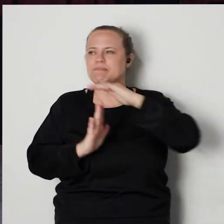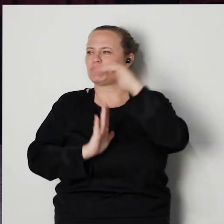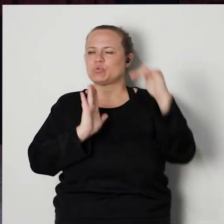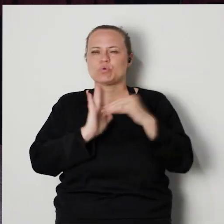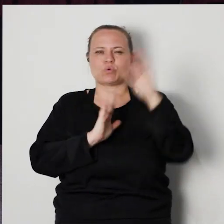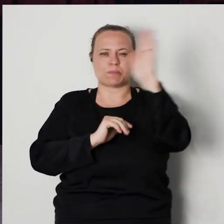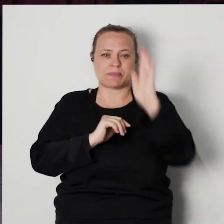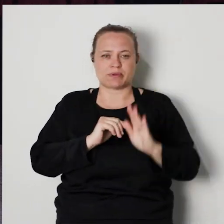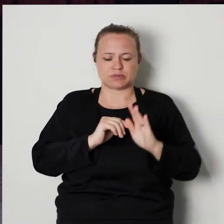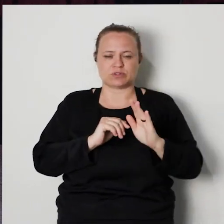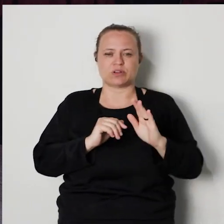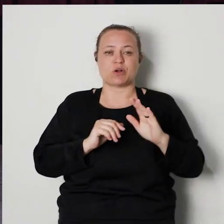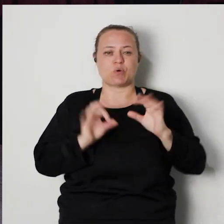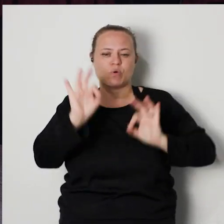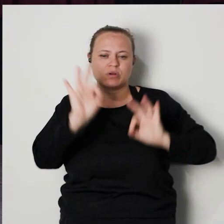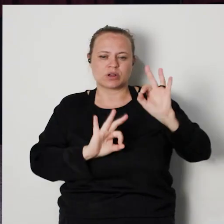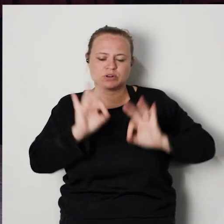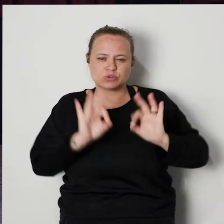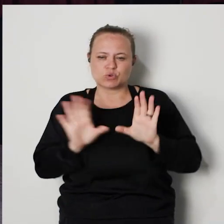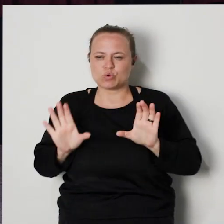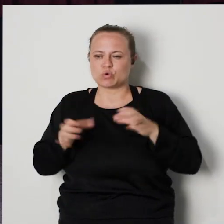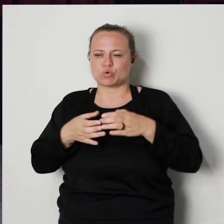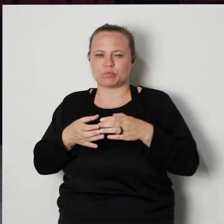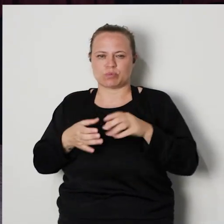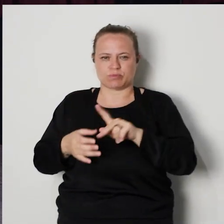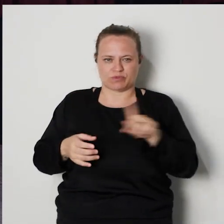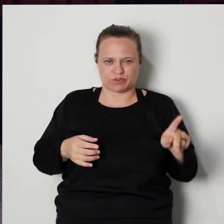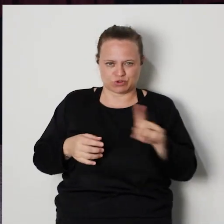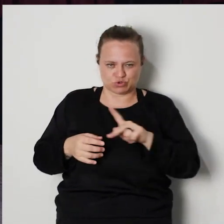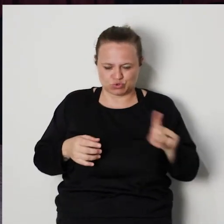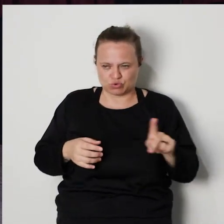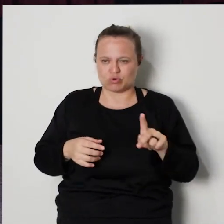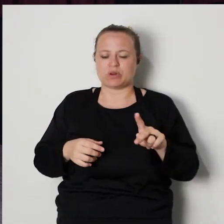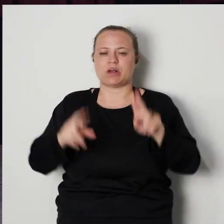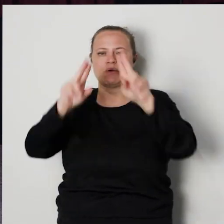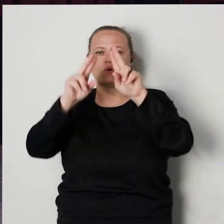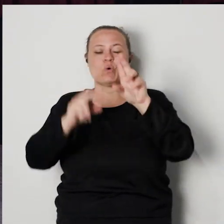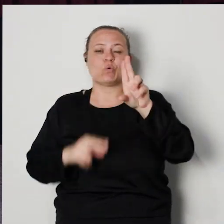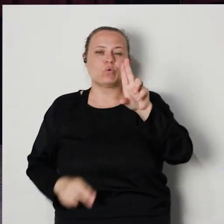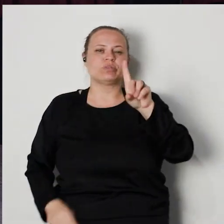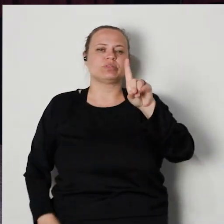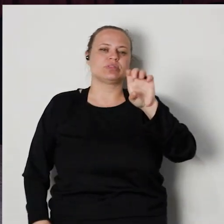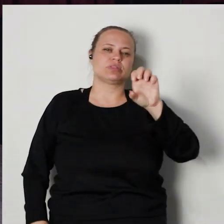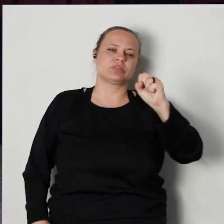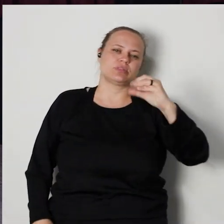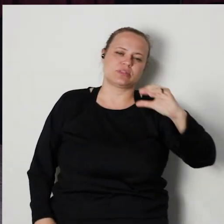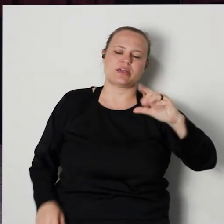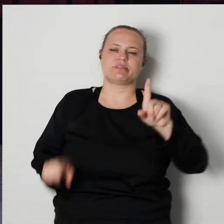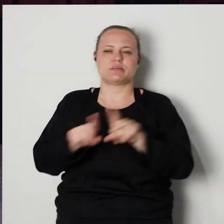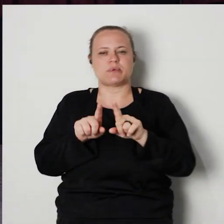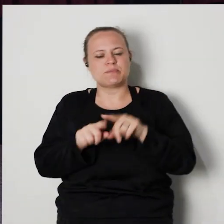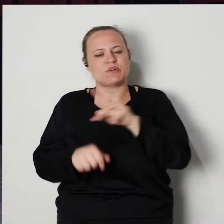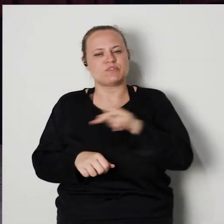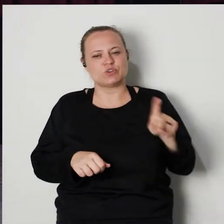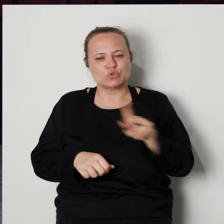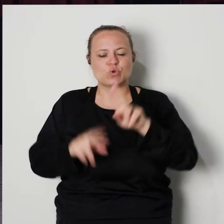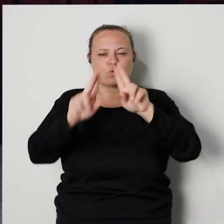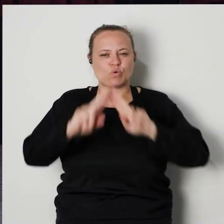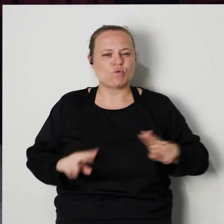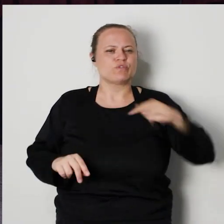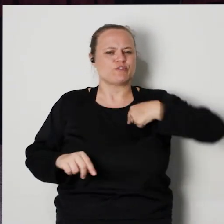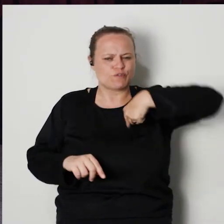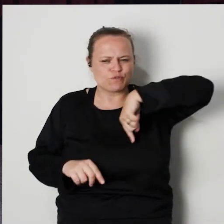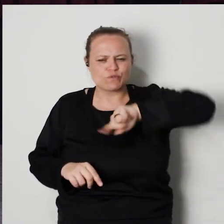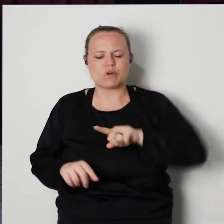mas Mato Grosso do Sul, Goiás, foi o país inteiro. A gente montou uma equipe